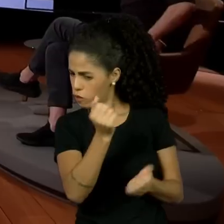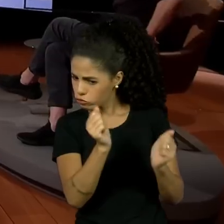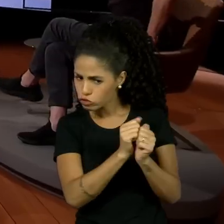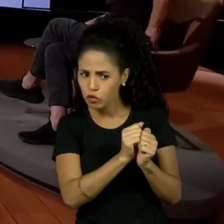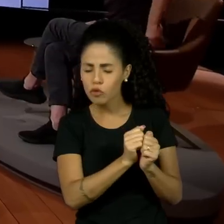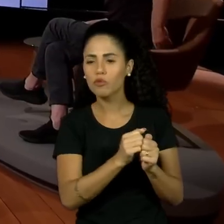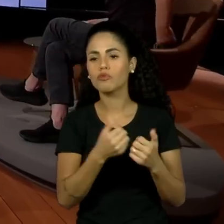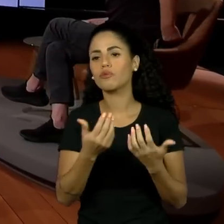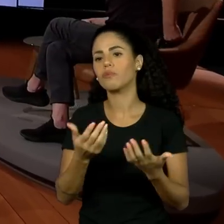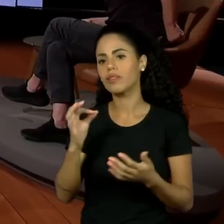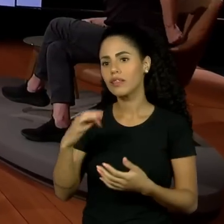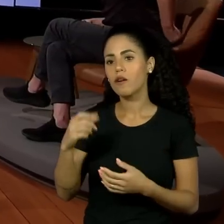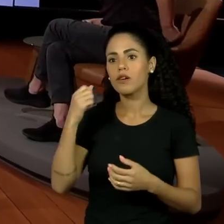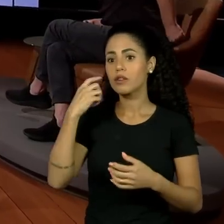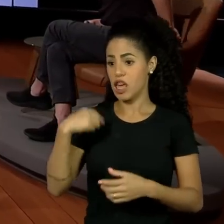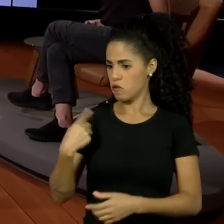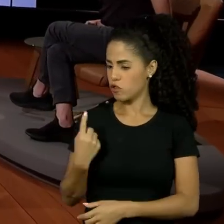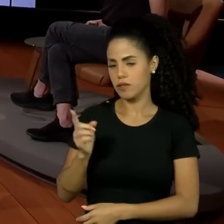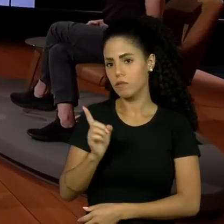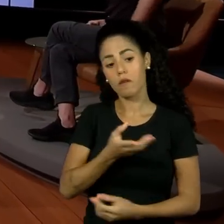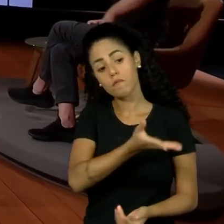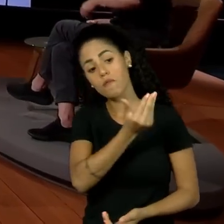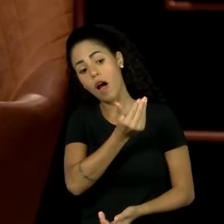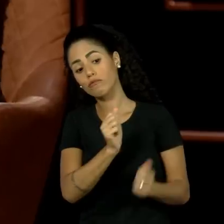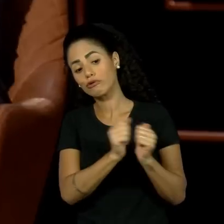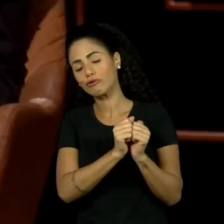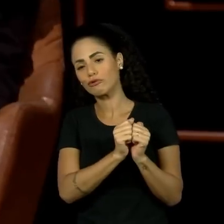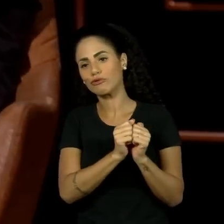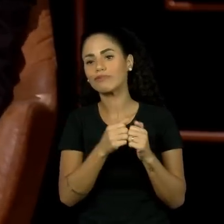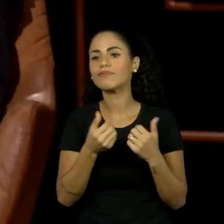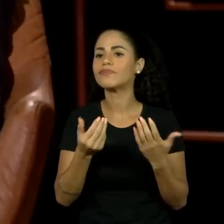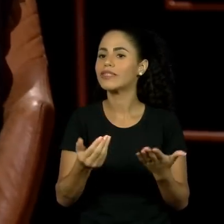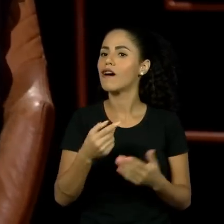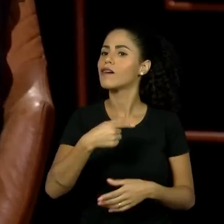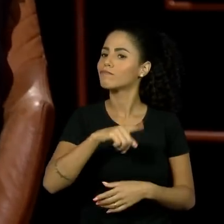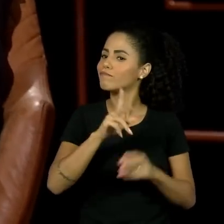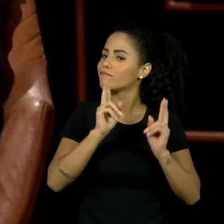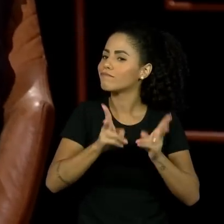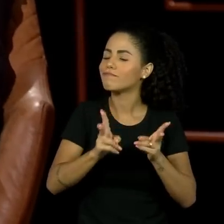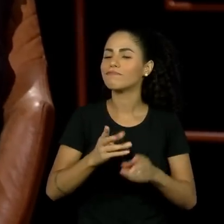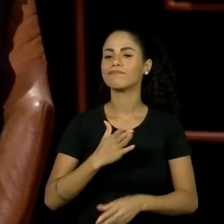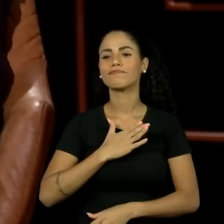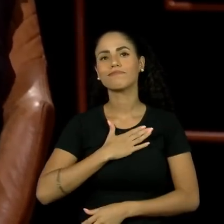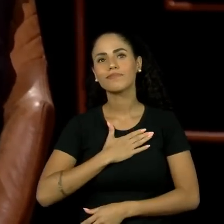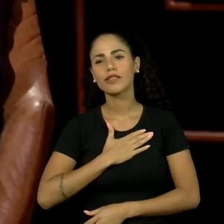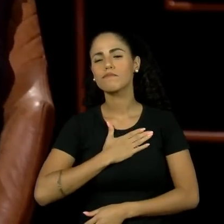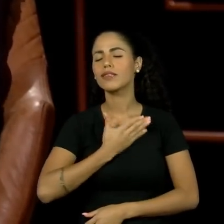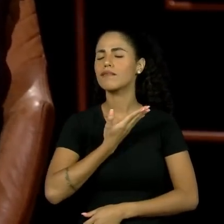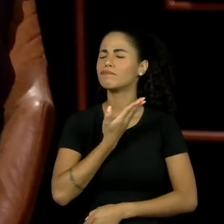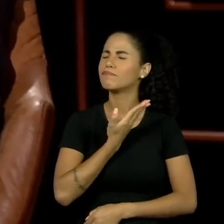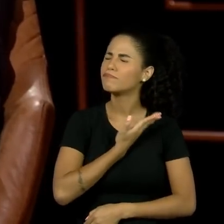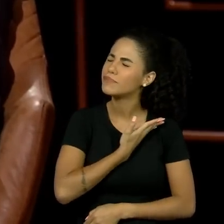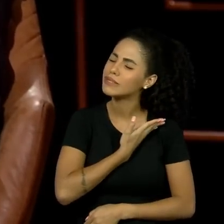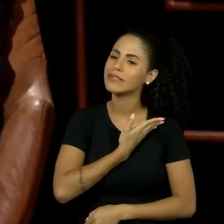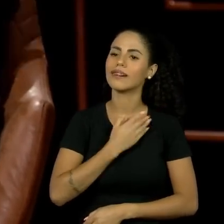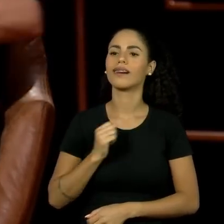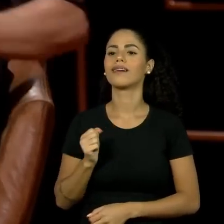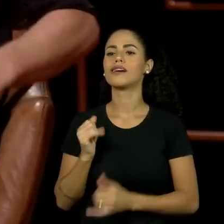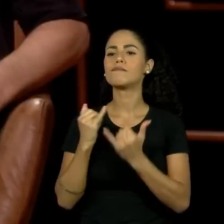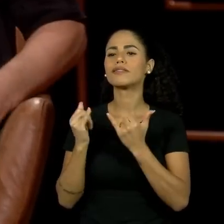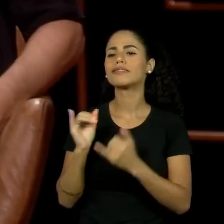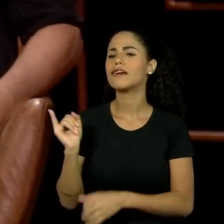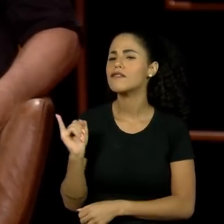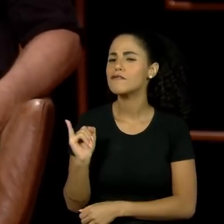no musical. Além de ser minha amiga, minha irmã, é